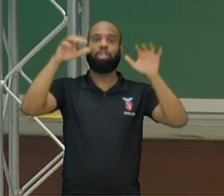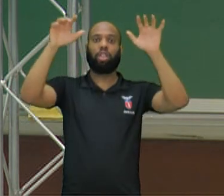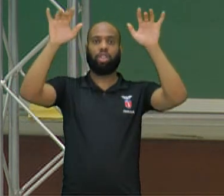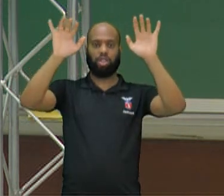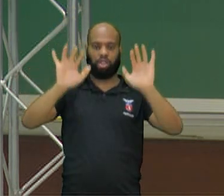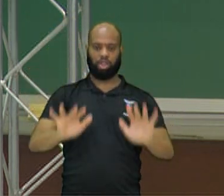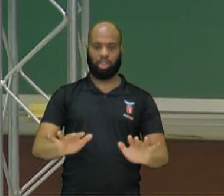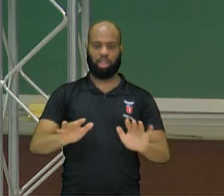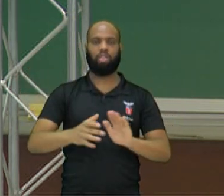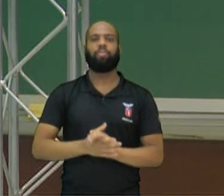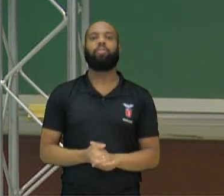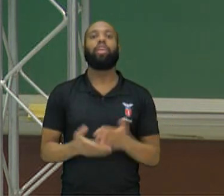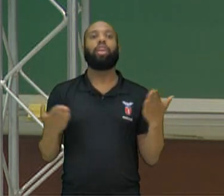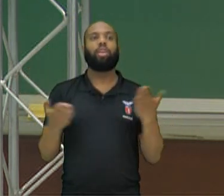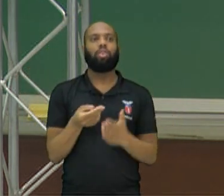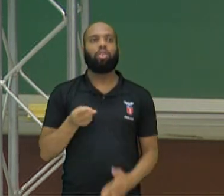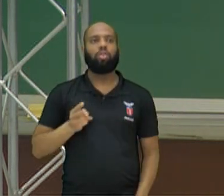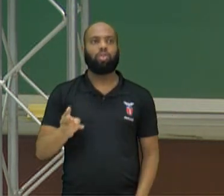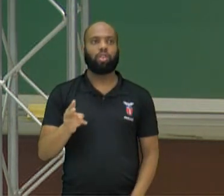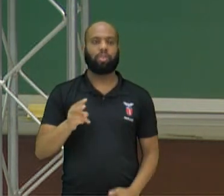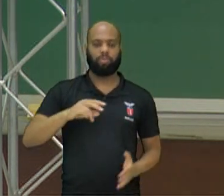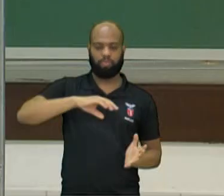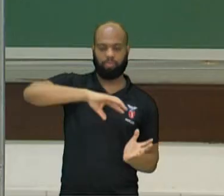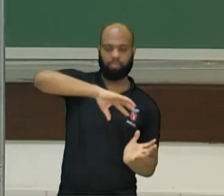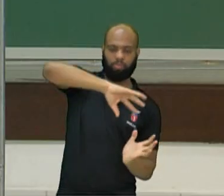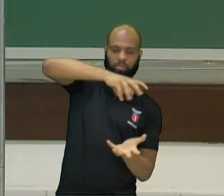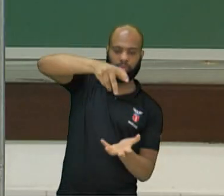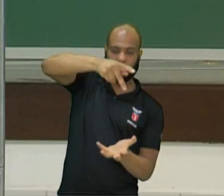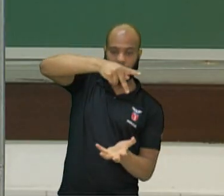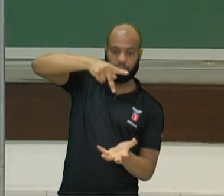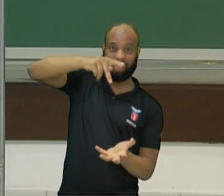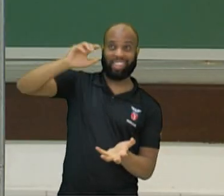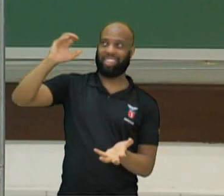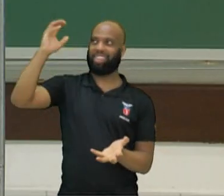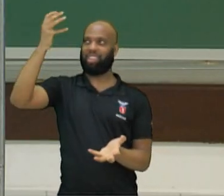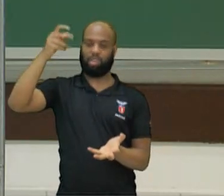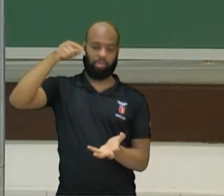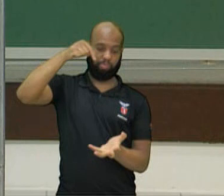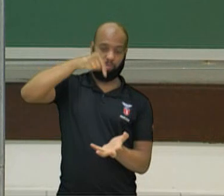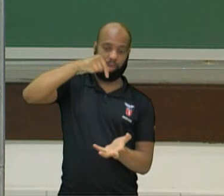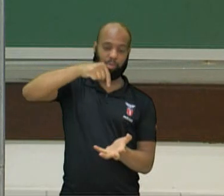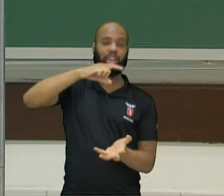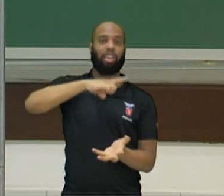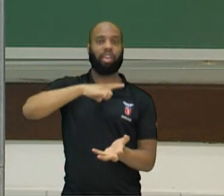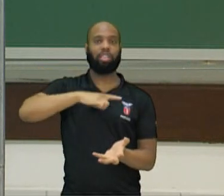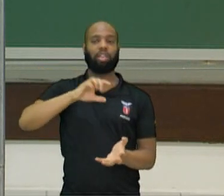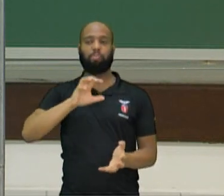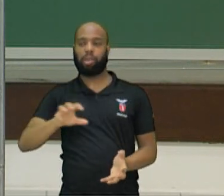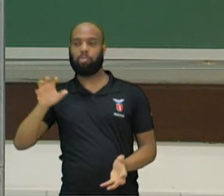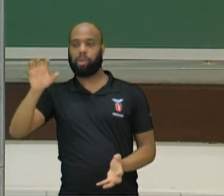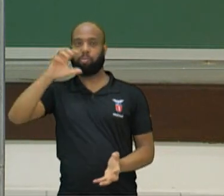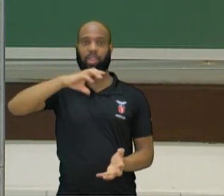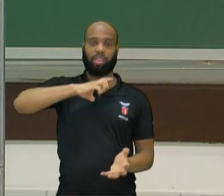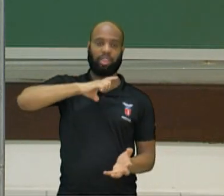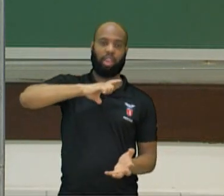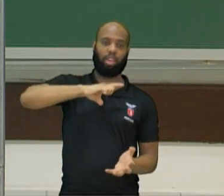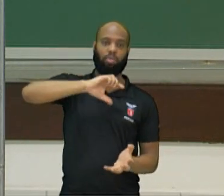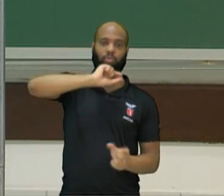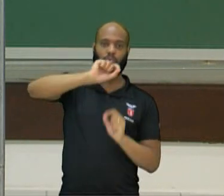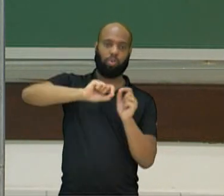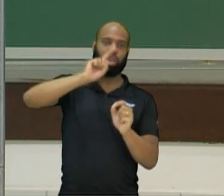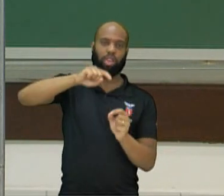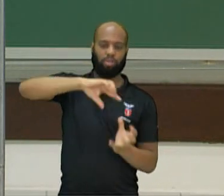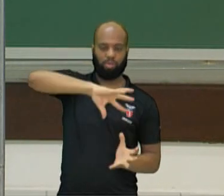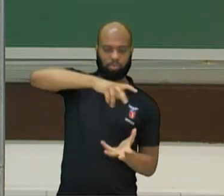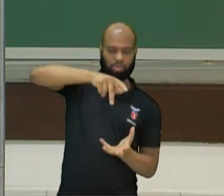neve. Continuando o clima polar. O clima polar ele vai ocorrer aonde? Nas regiões do Polo Norte e do Polo